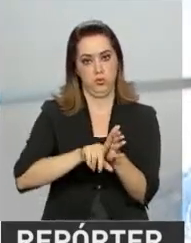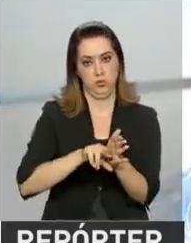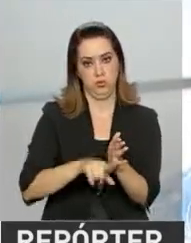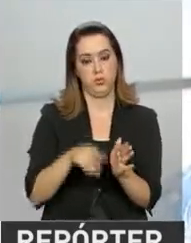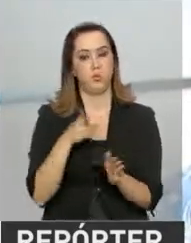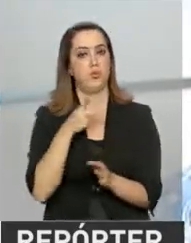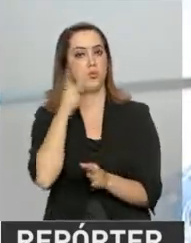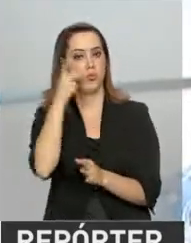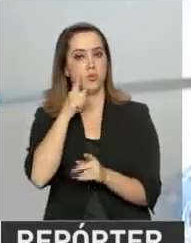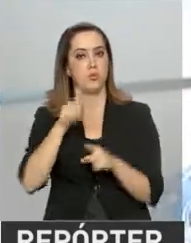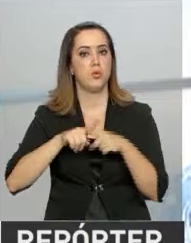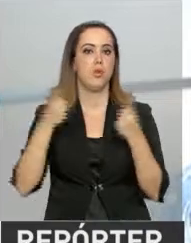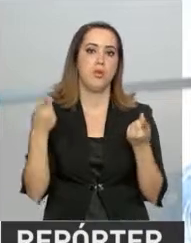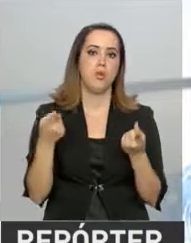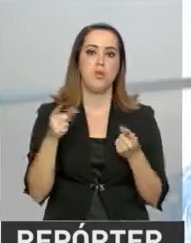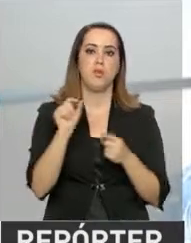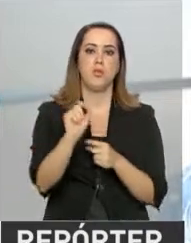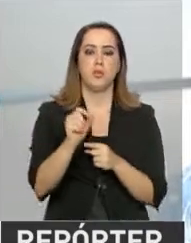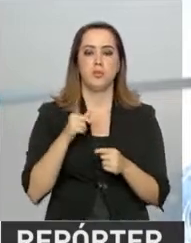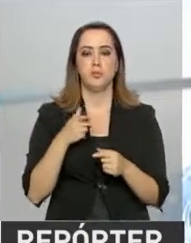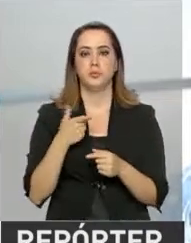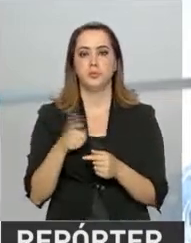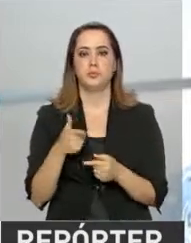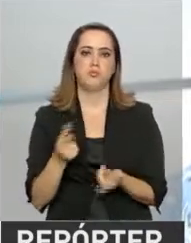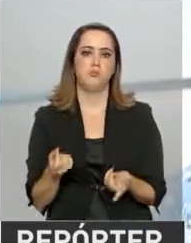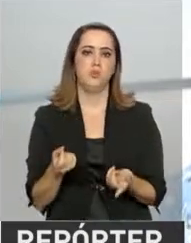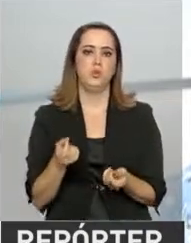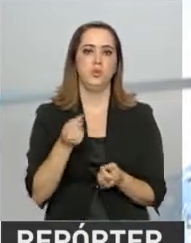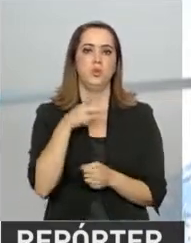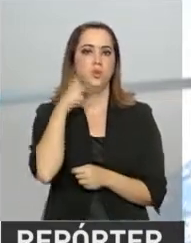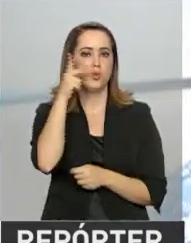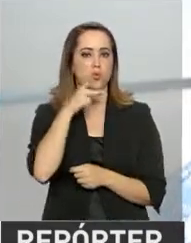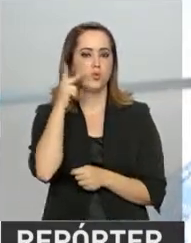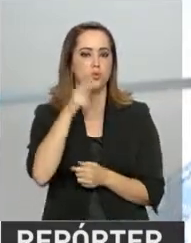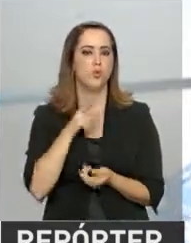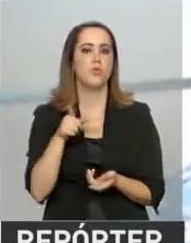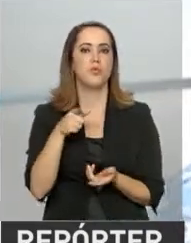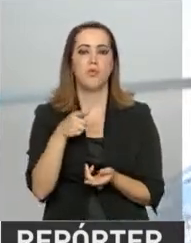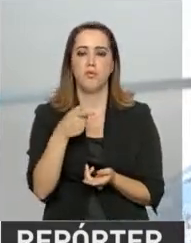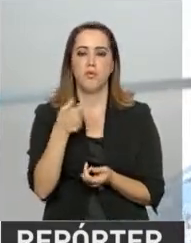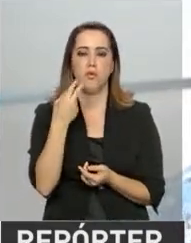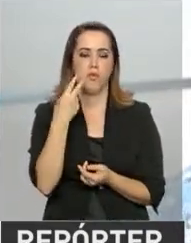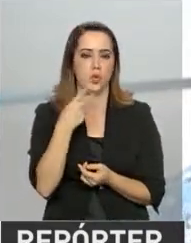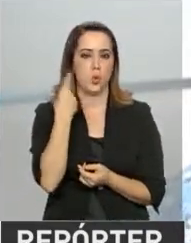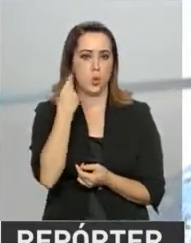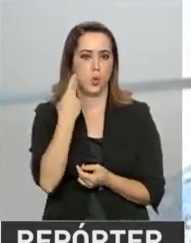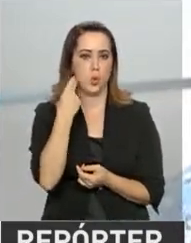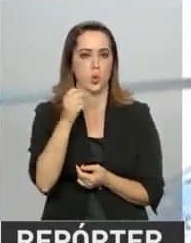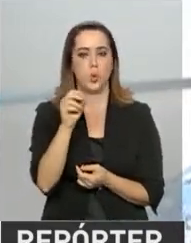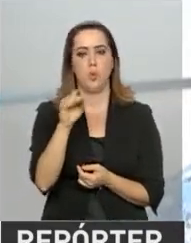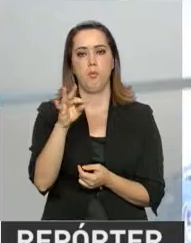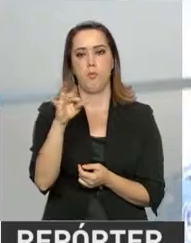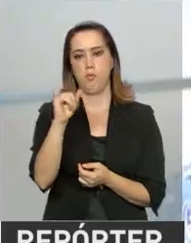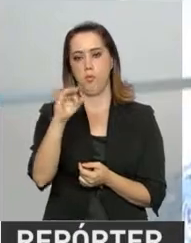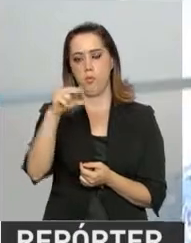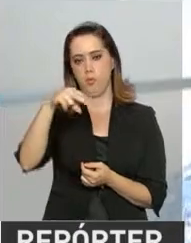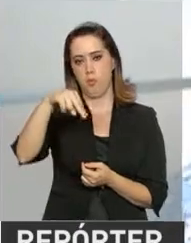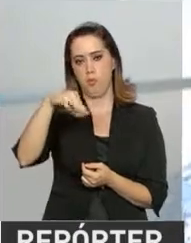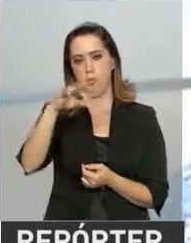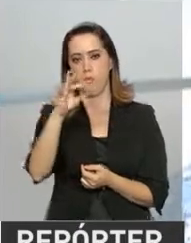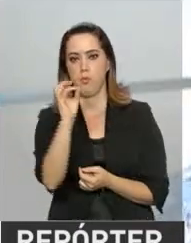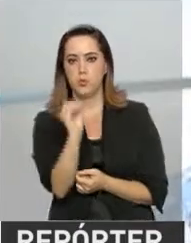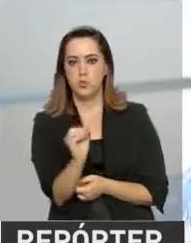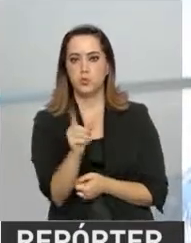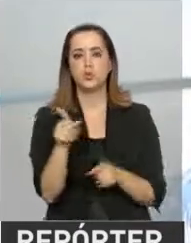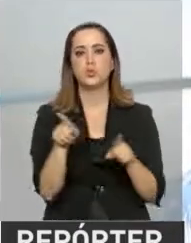não deixa a desejar também na parte de vinhos tranquilos, como podem ser os vinhos tintos, e os brancos